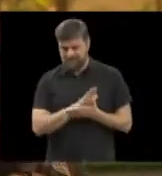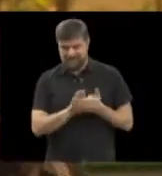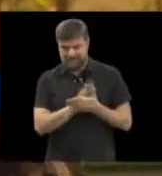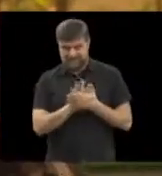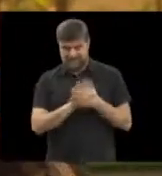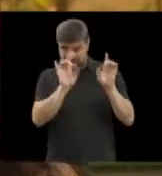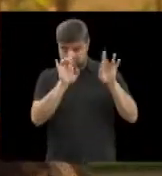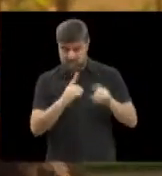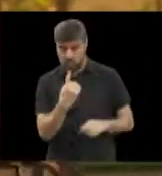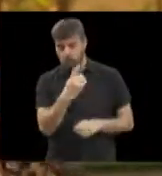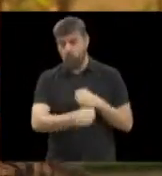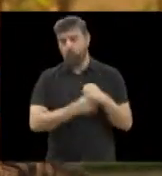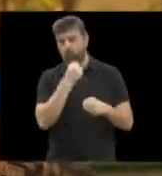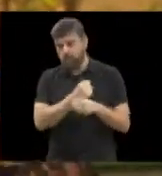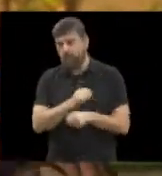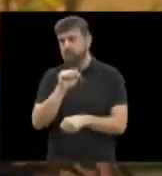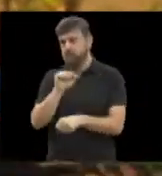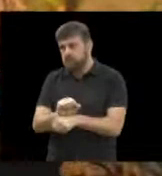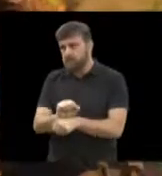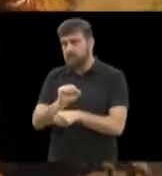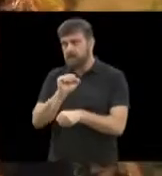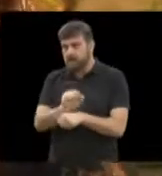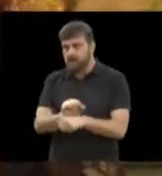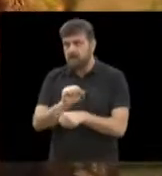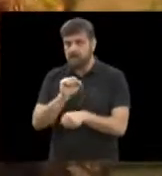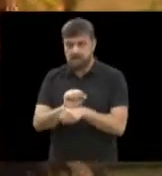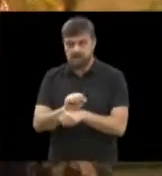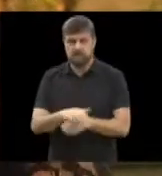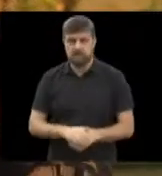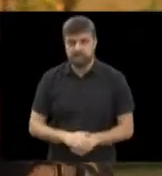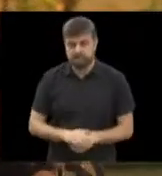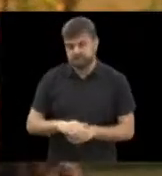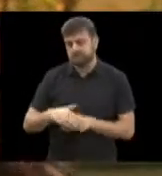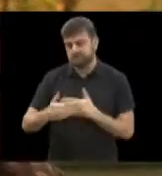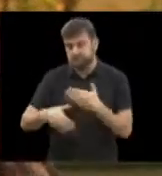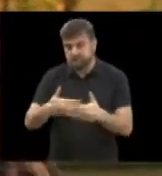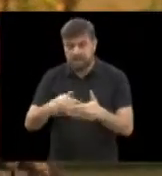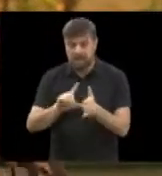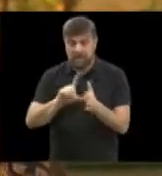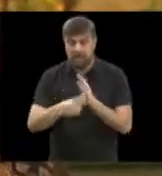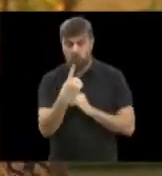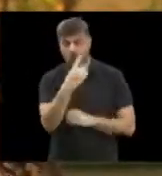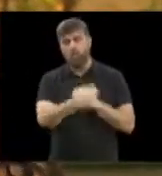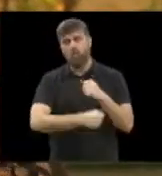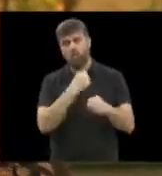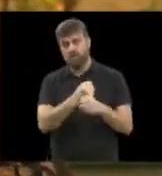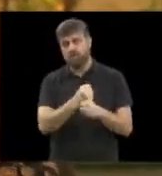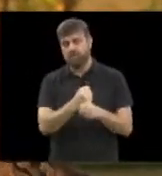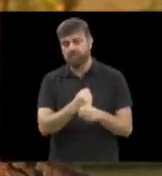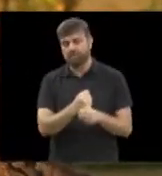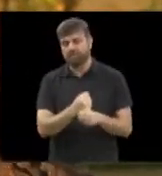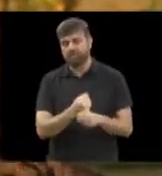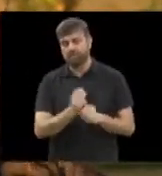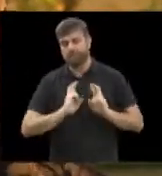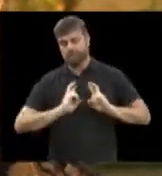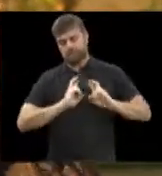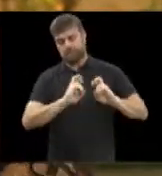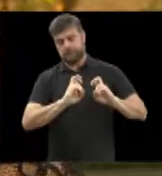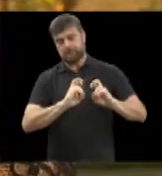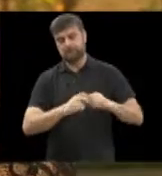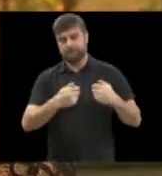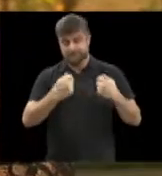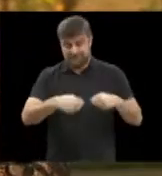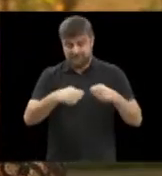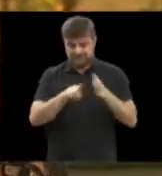Até um ano depois. E daí depois de um ano a gente começou a